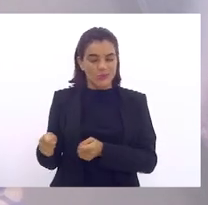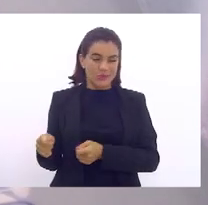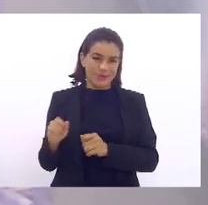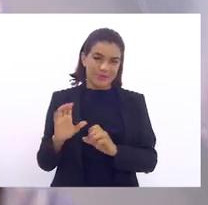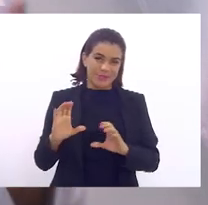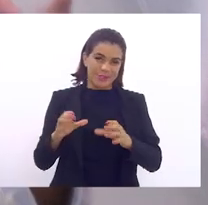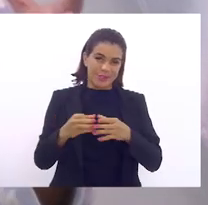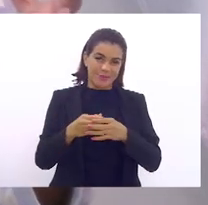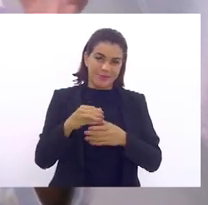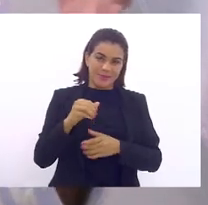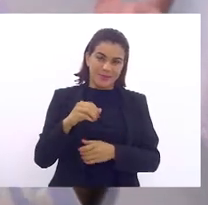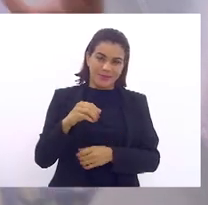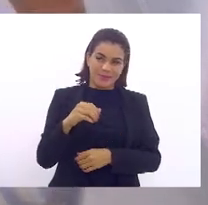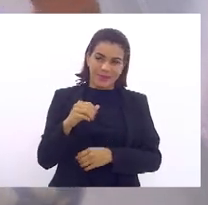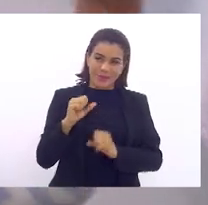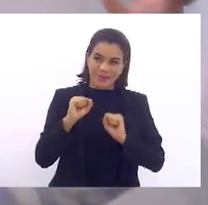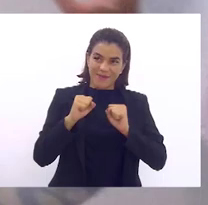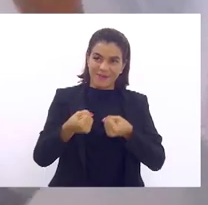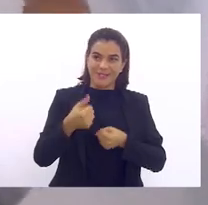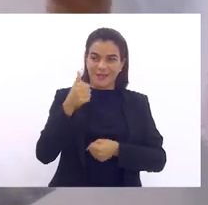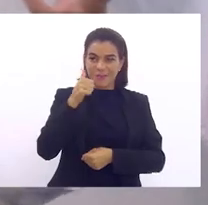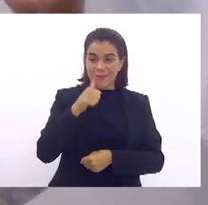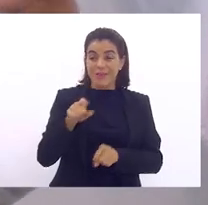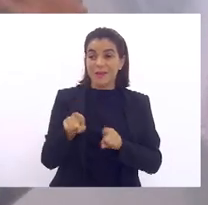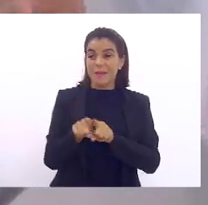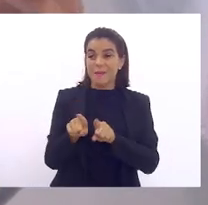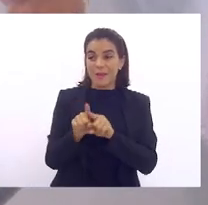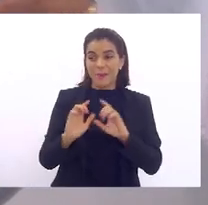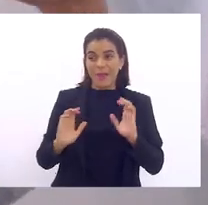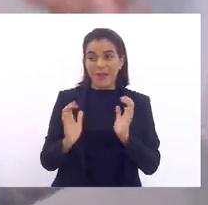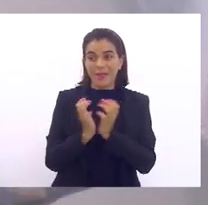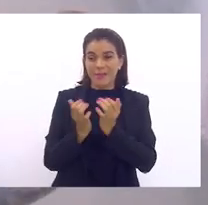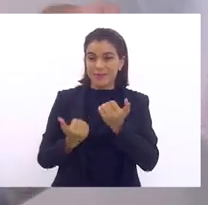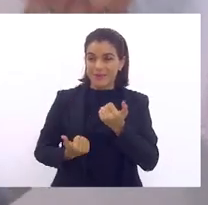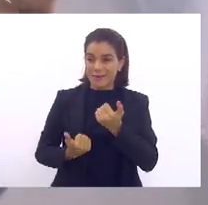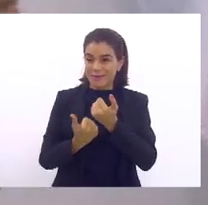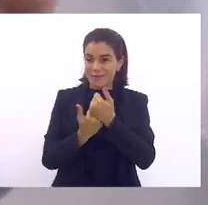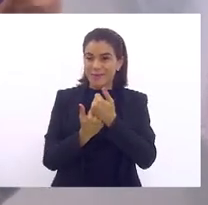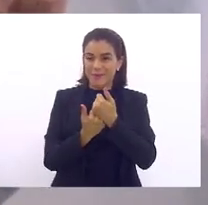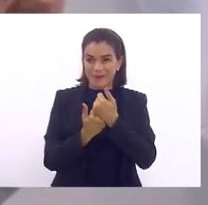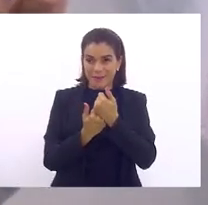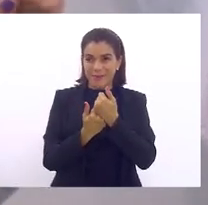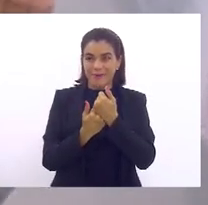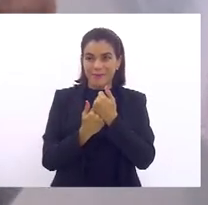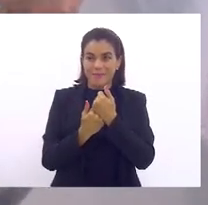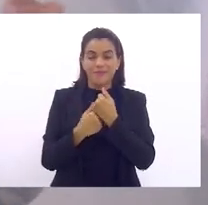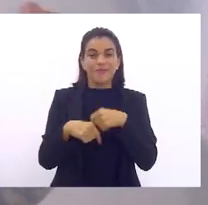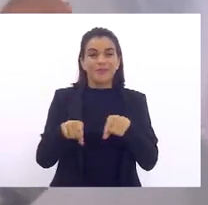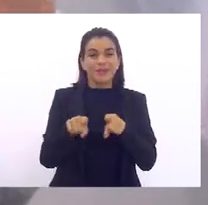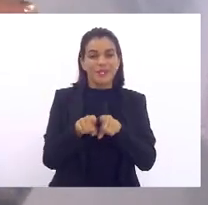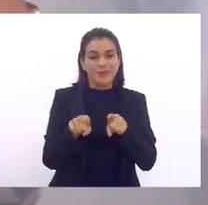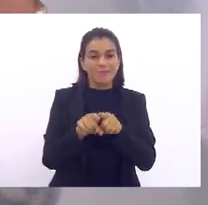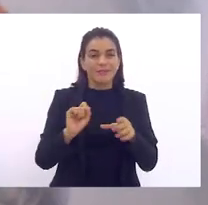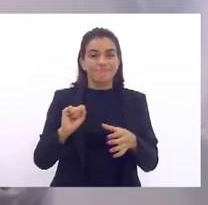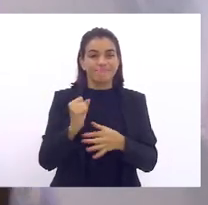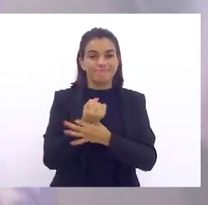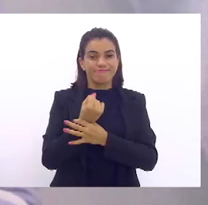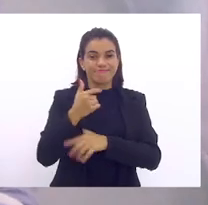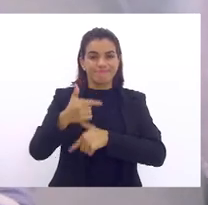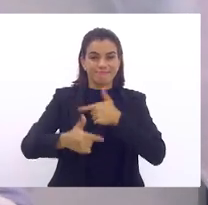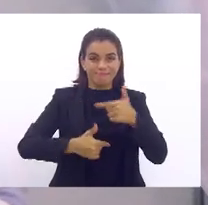muito obrigada E a equipe de apoio também que eu tô vendo aqui várias mulheres da equipe de apoio que também garantiram todo um